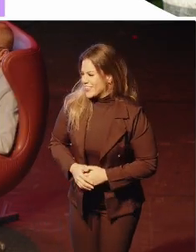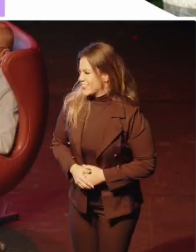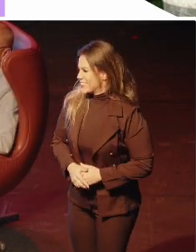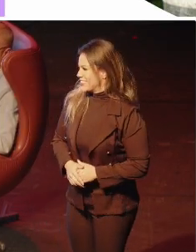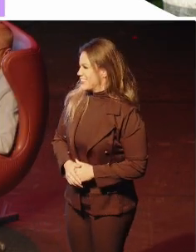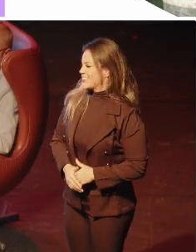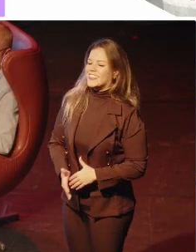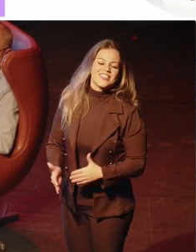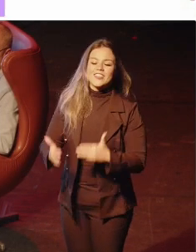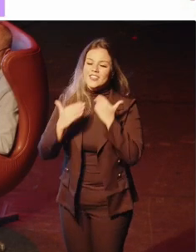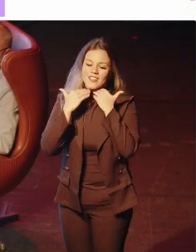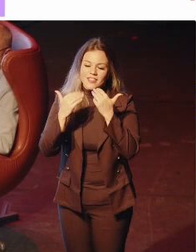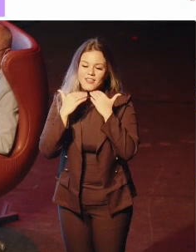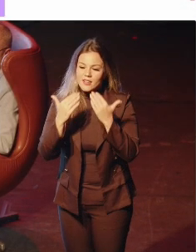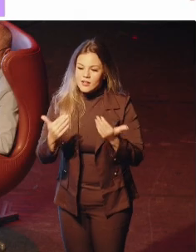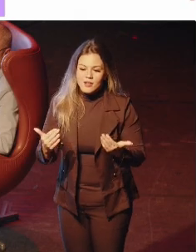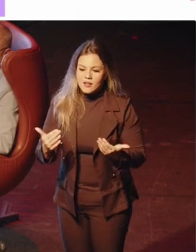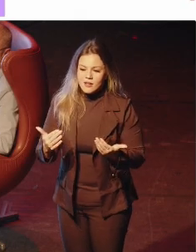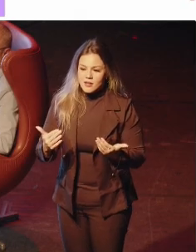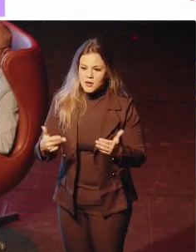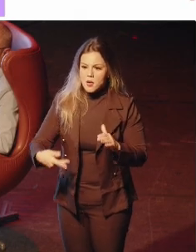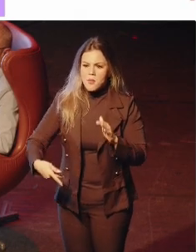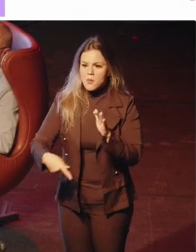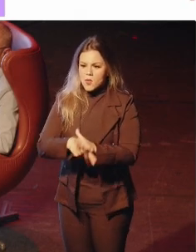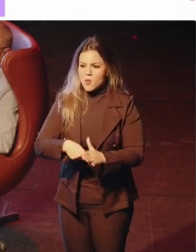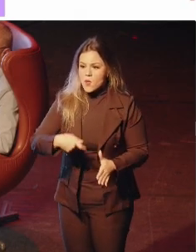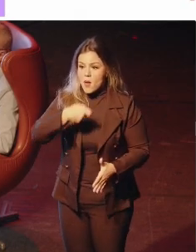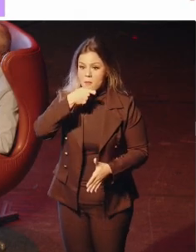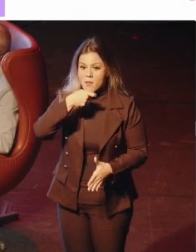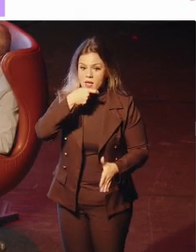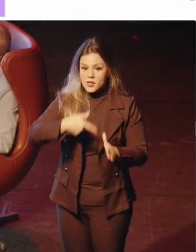Então, não existe prevenção farmacológica.